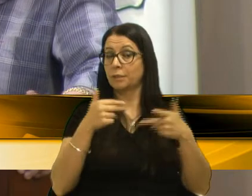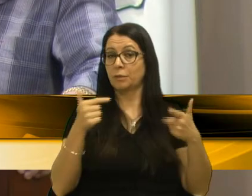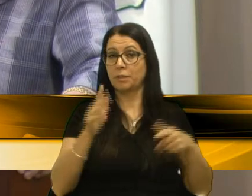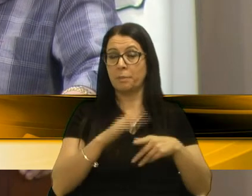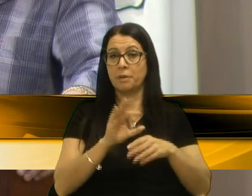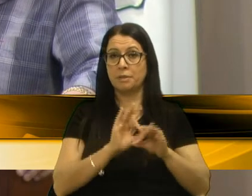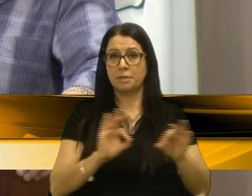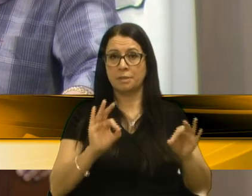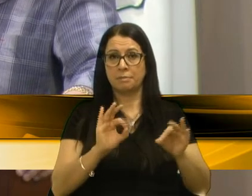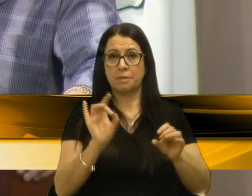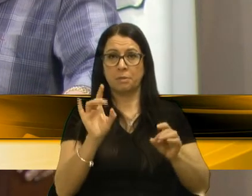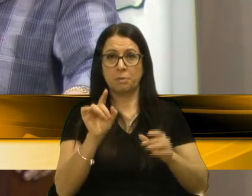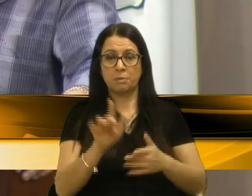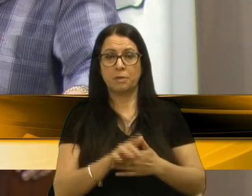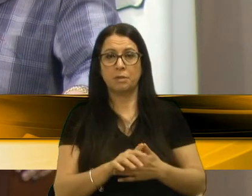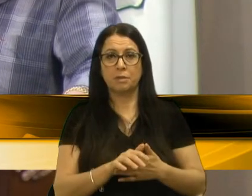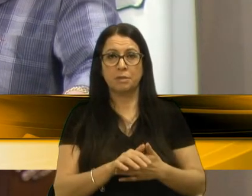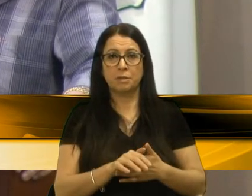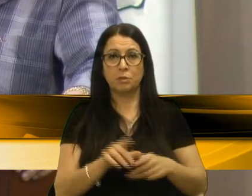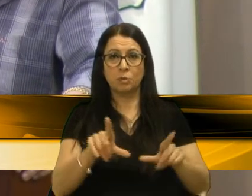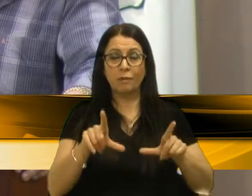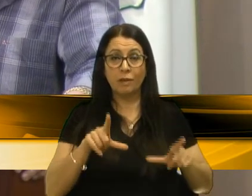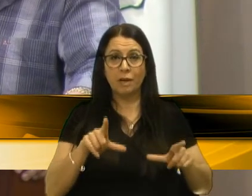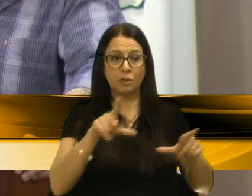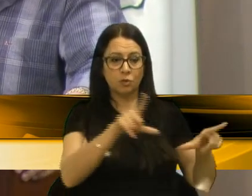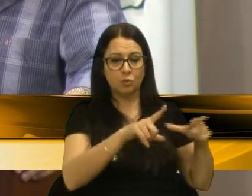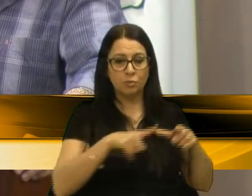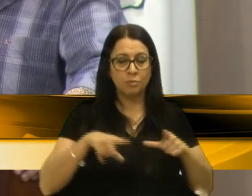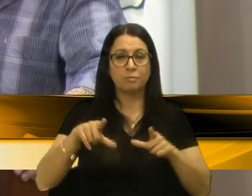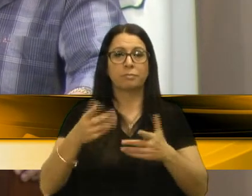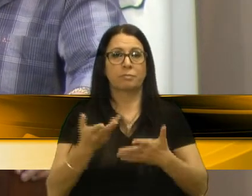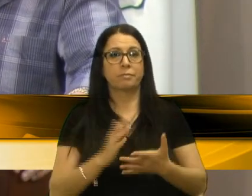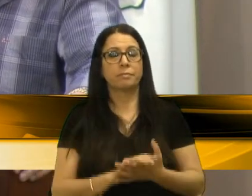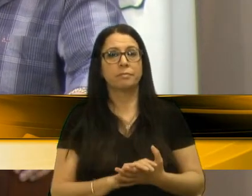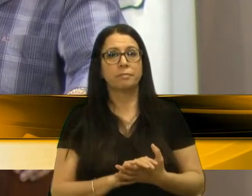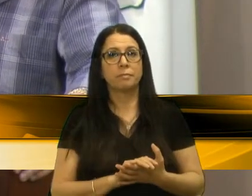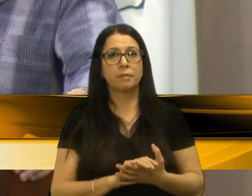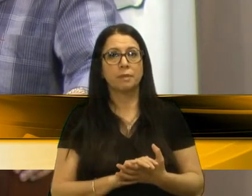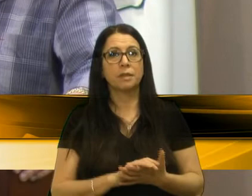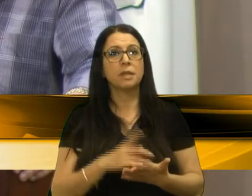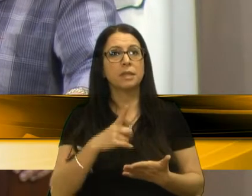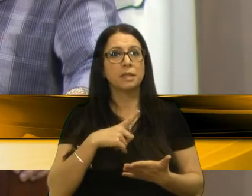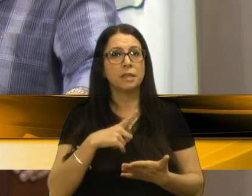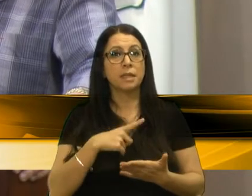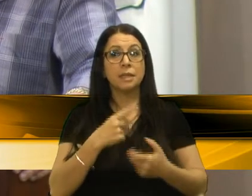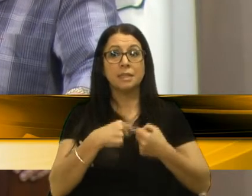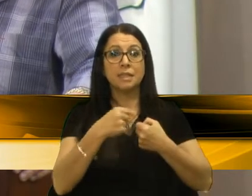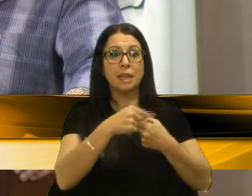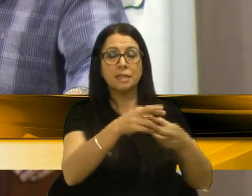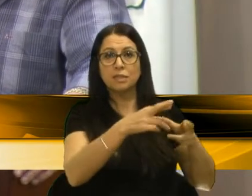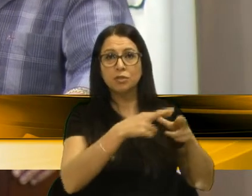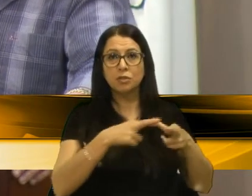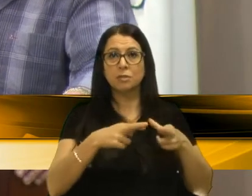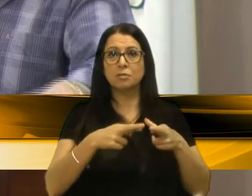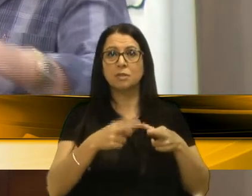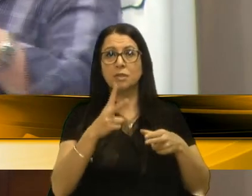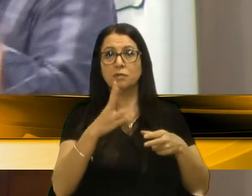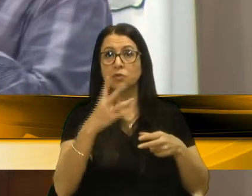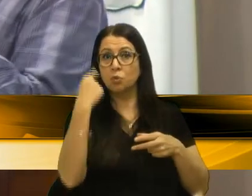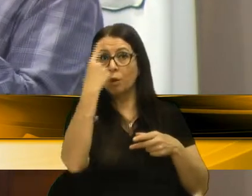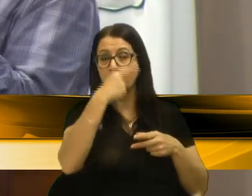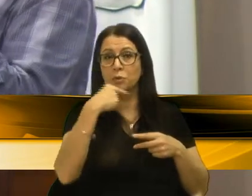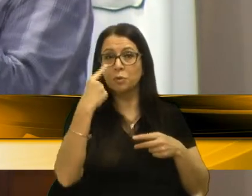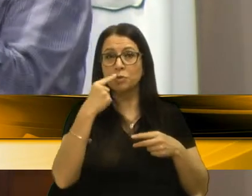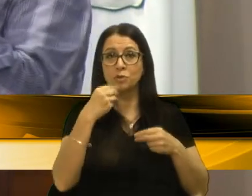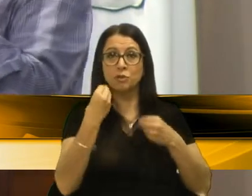simples, especialmente as alvarás de localização. Que temos cidades na região que em 24 horas fornecem um